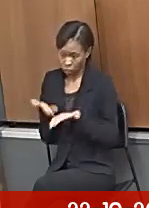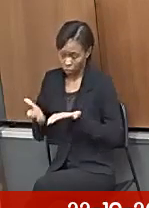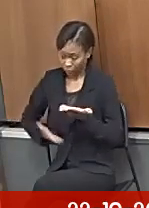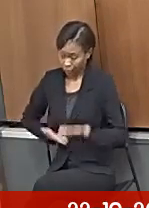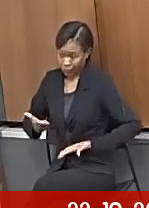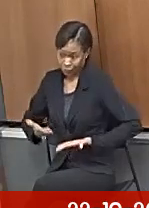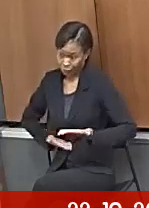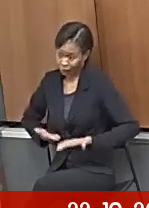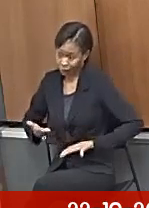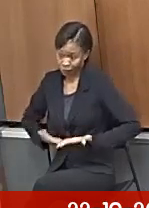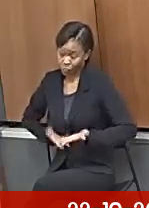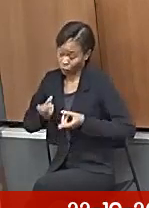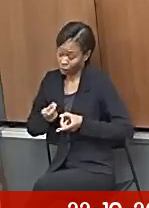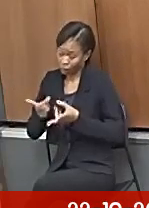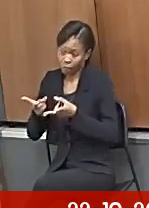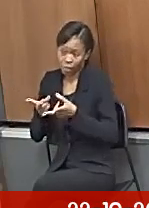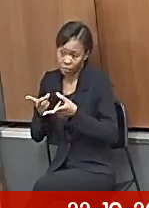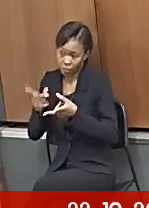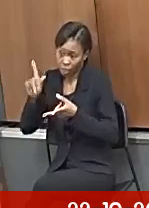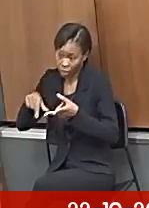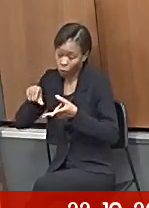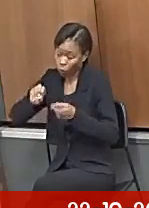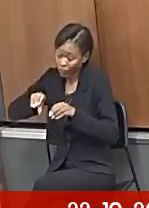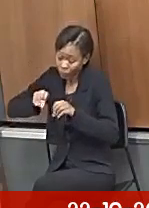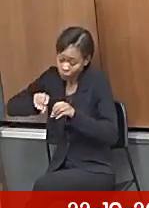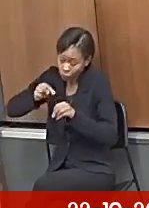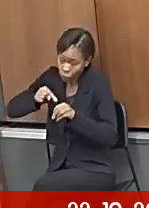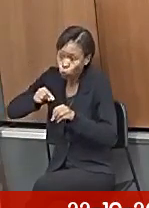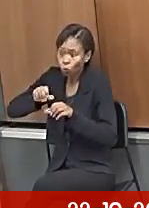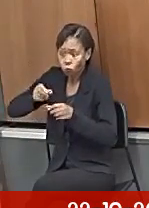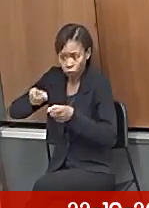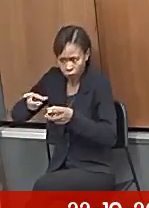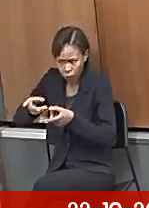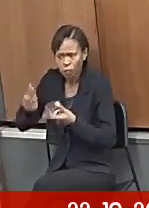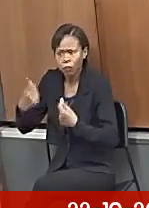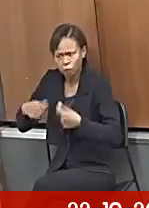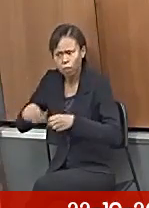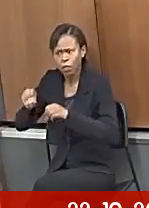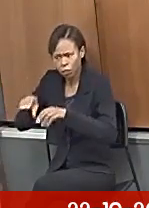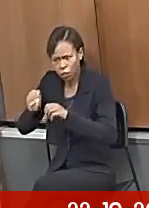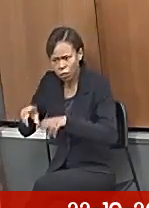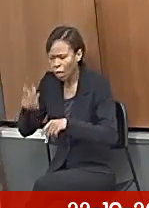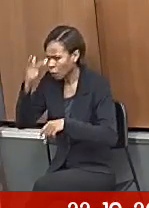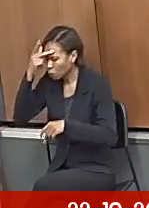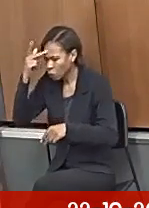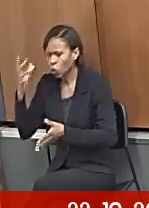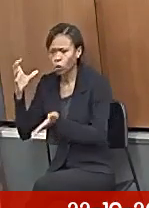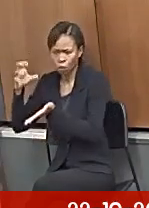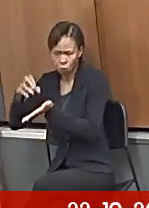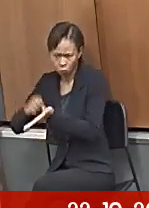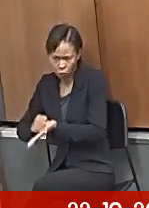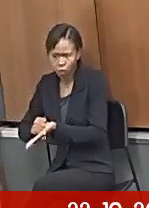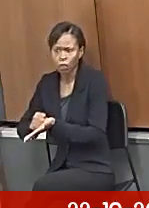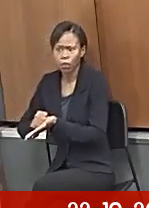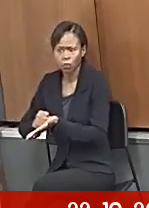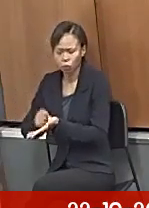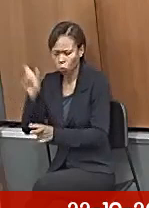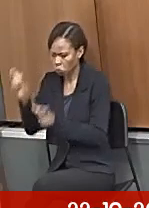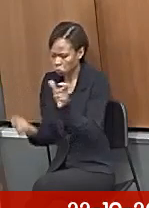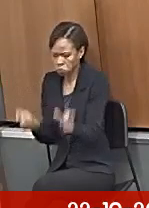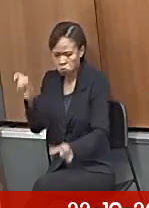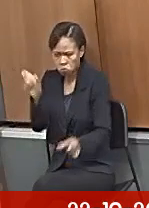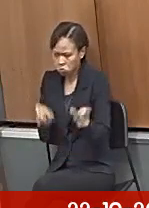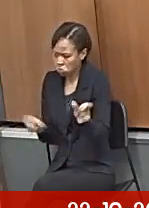o seu serviço de venda é o ensino, ela tem que ensinar a quem está matriculado ou a quem ela se propôs, que